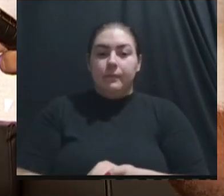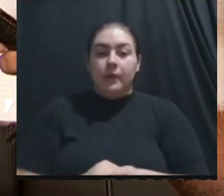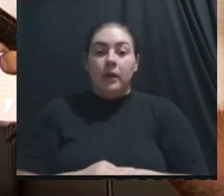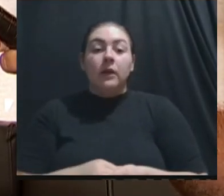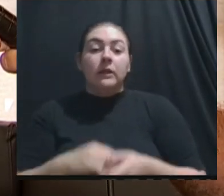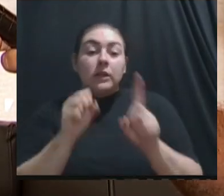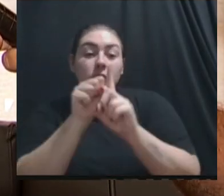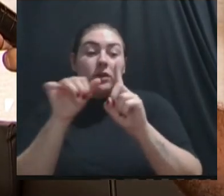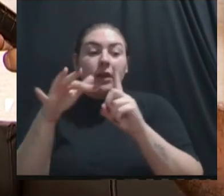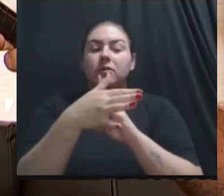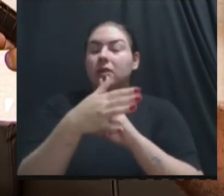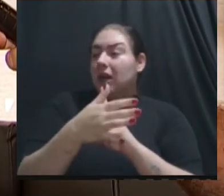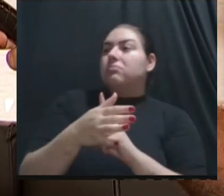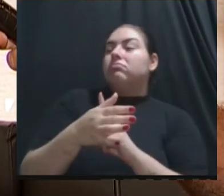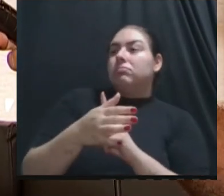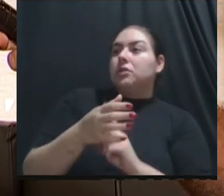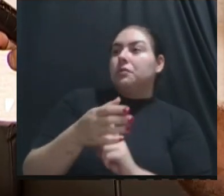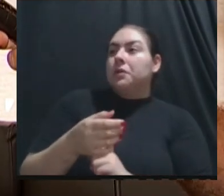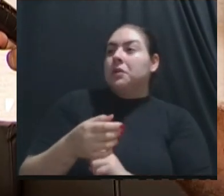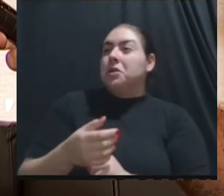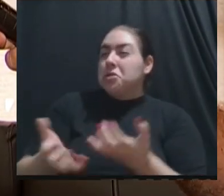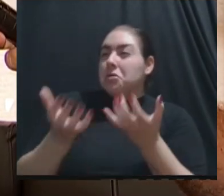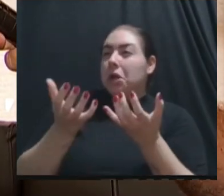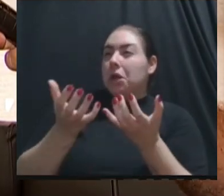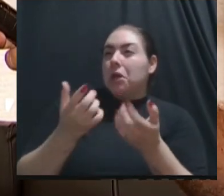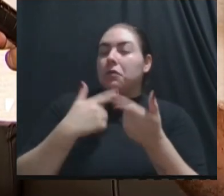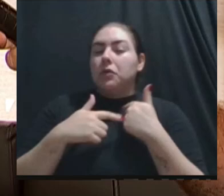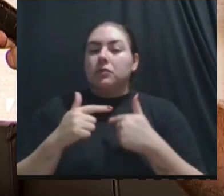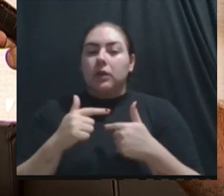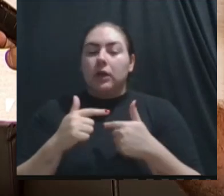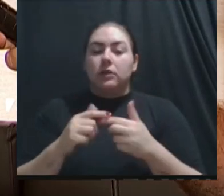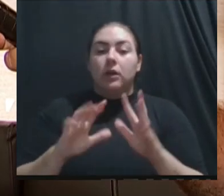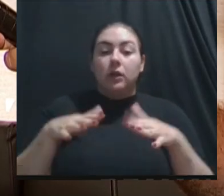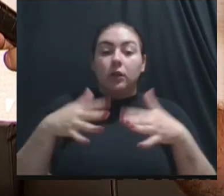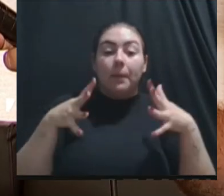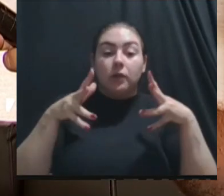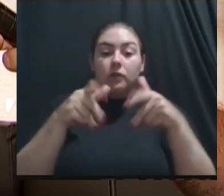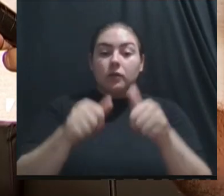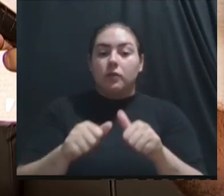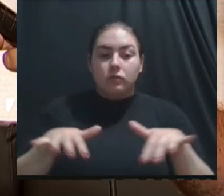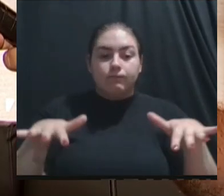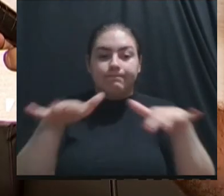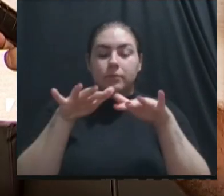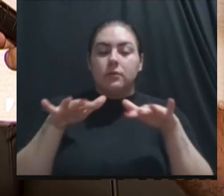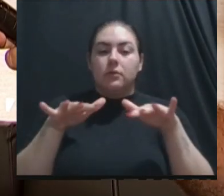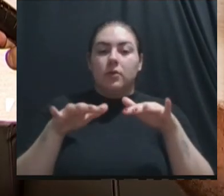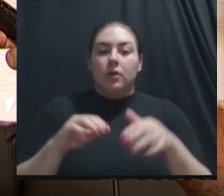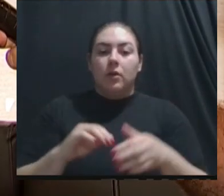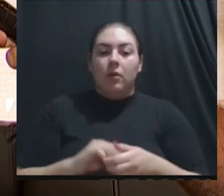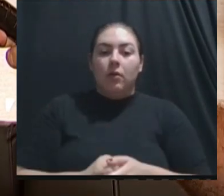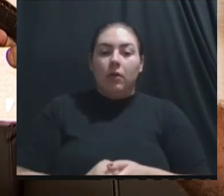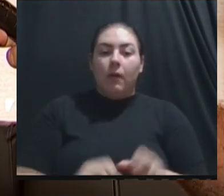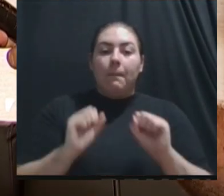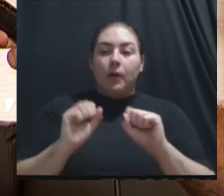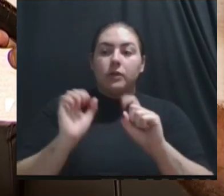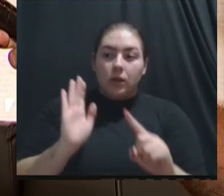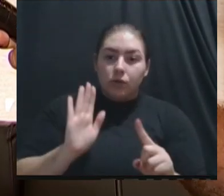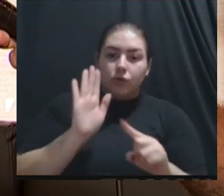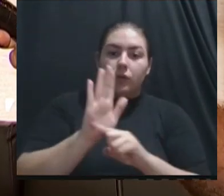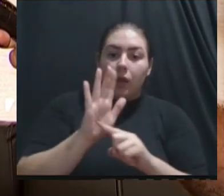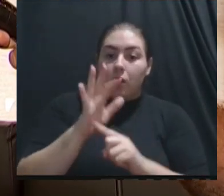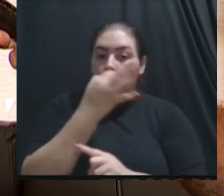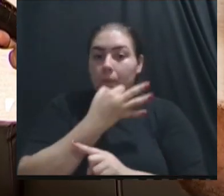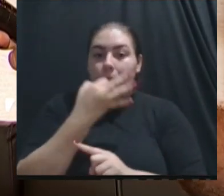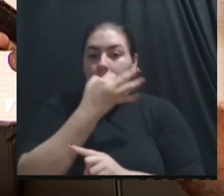de apresentação para todas essas entidades de classe, para que elas possam contribuir e dar as suas sugestões nessa fase